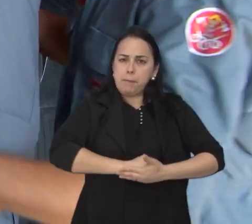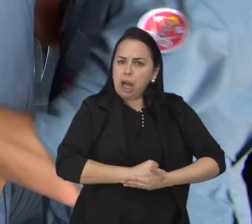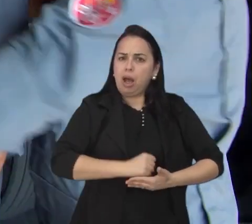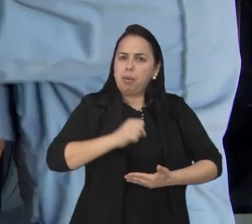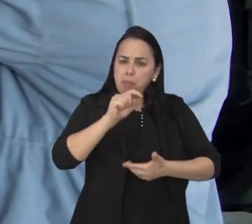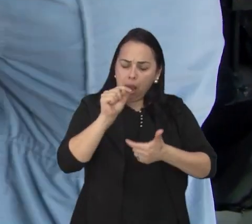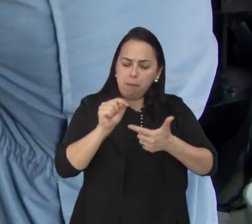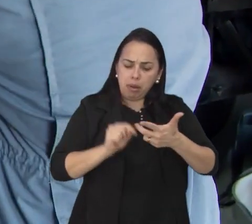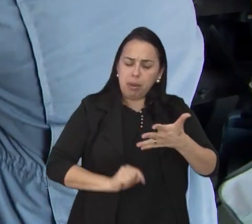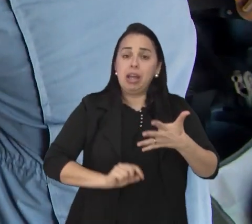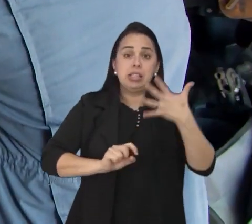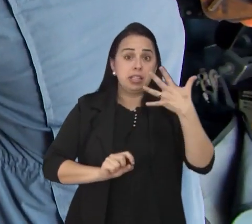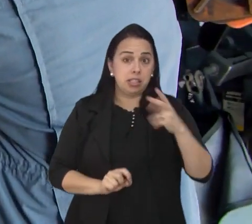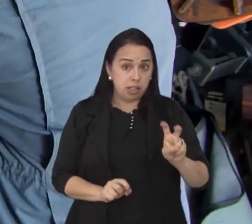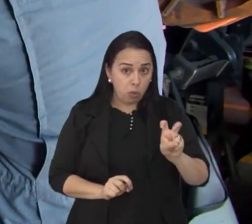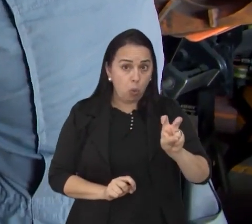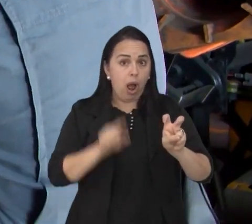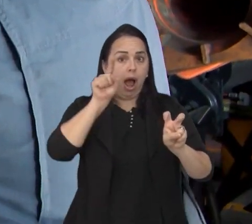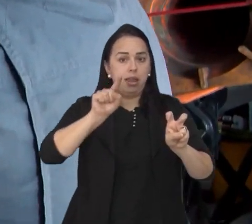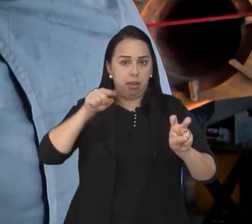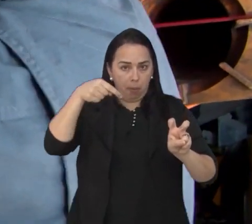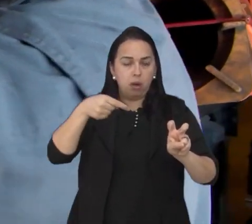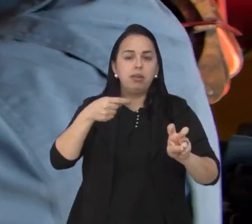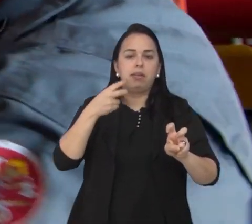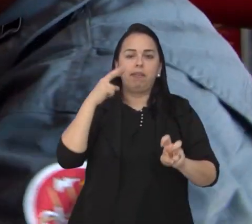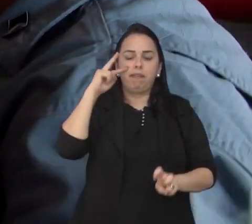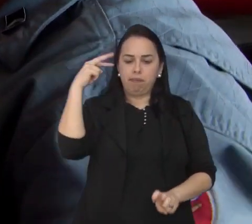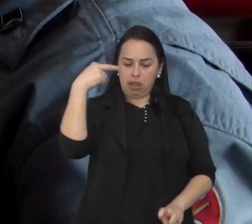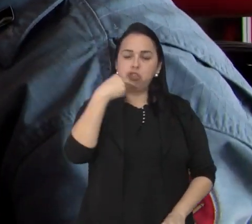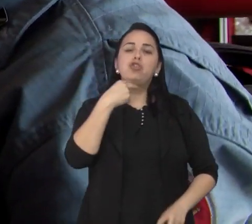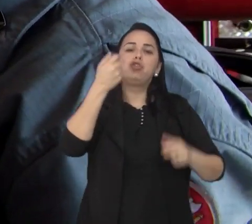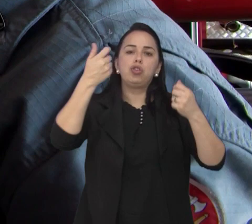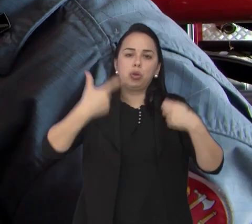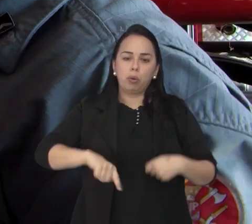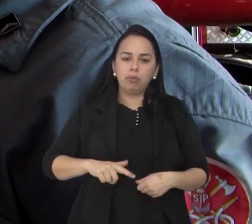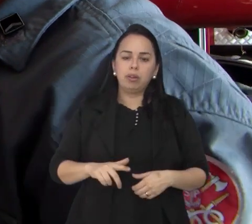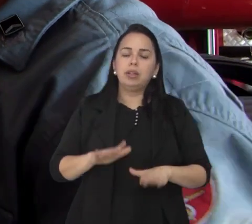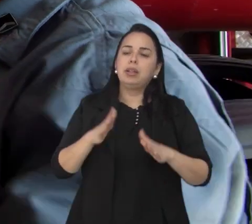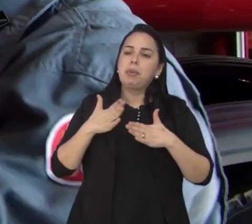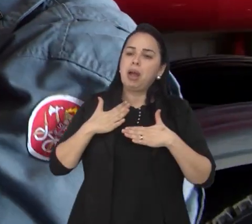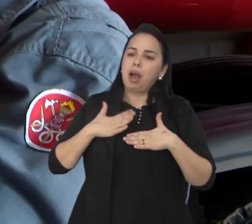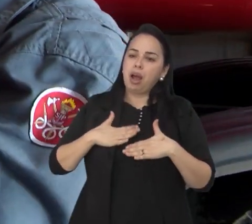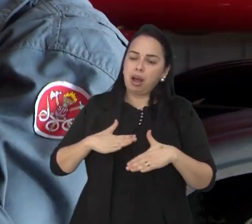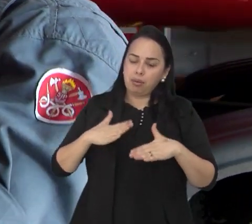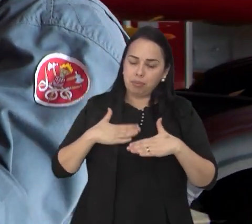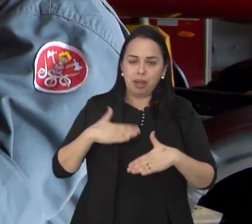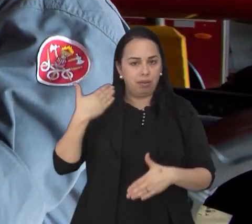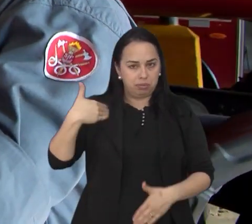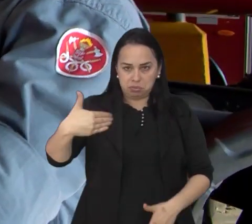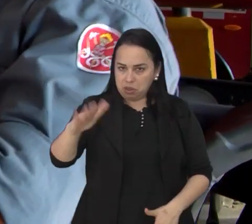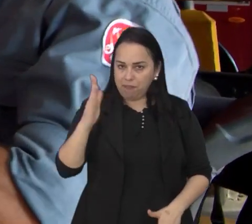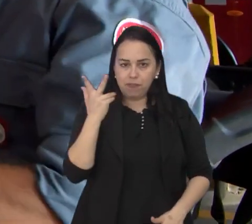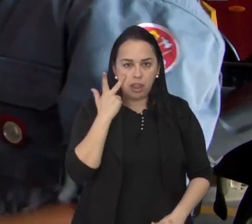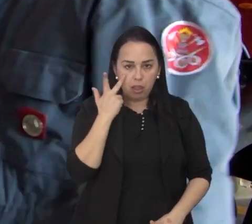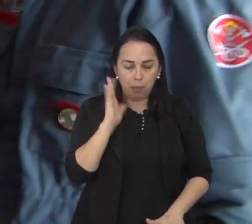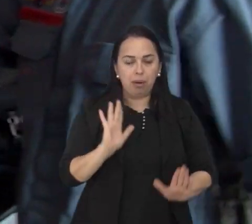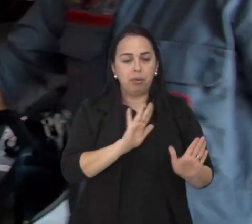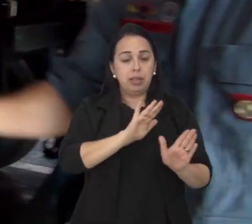a desobstrução ou não. Havendo a desobstrução, calmar essa pessoa e vida